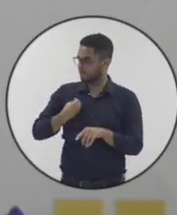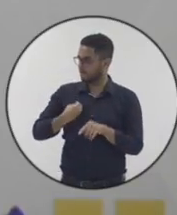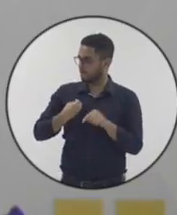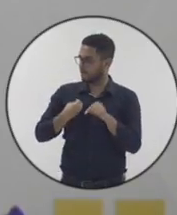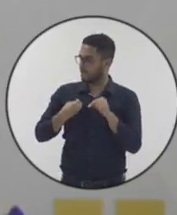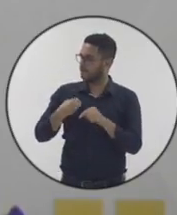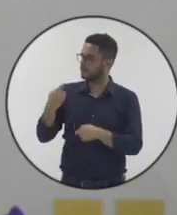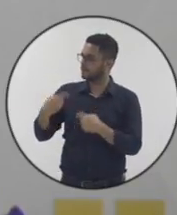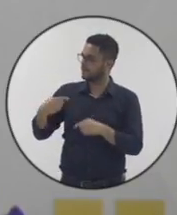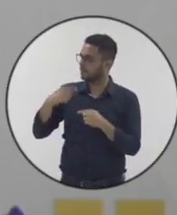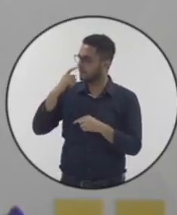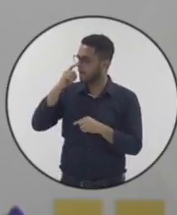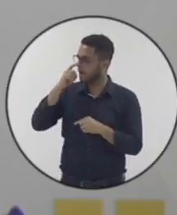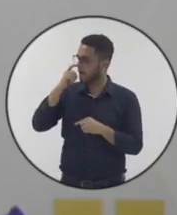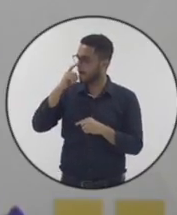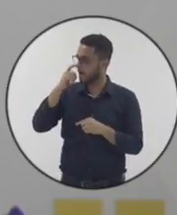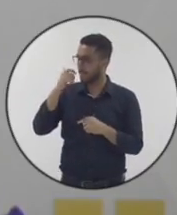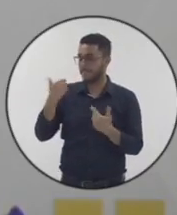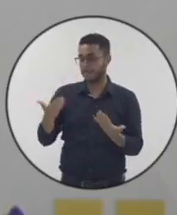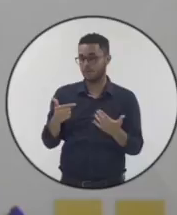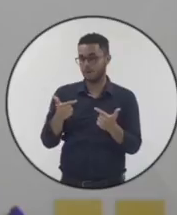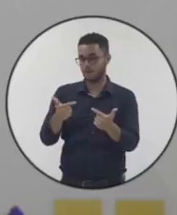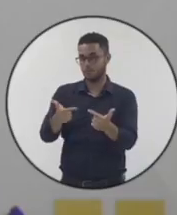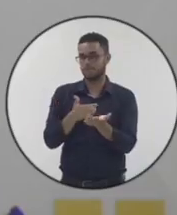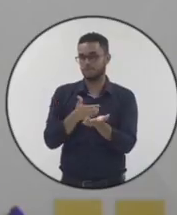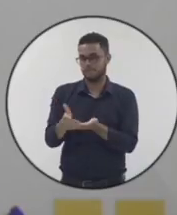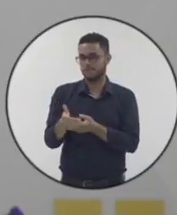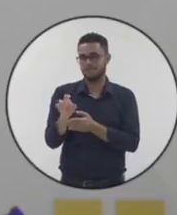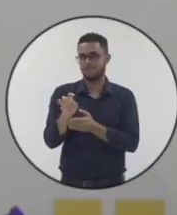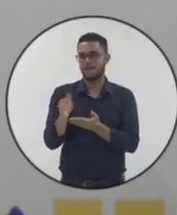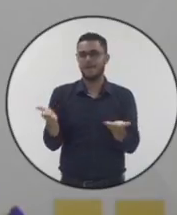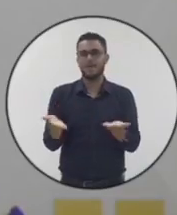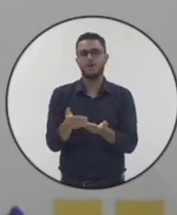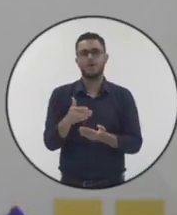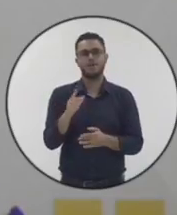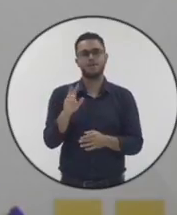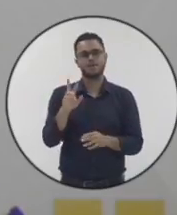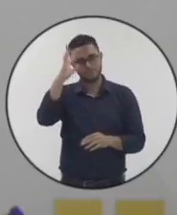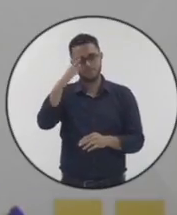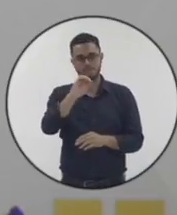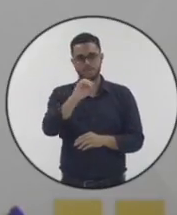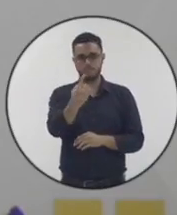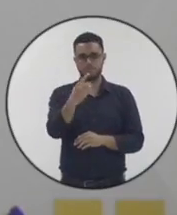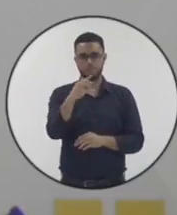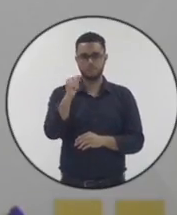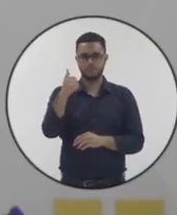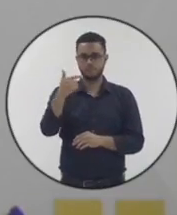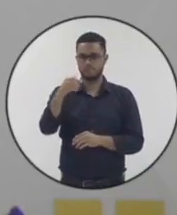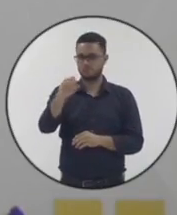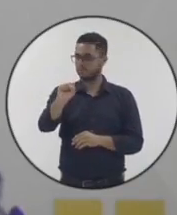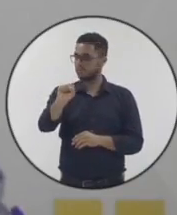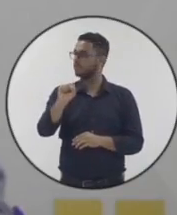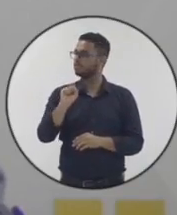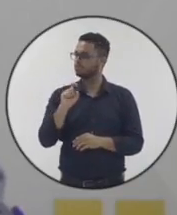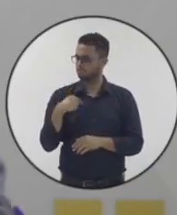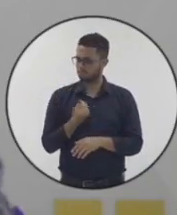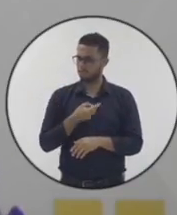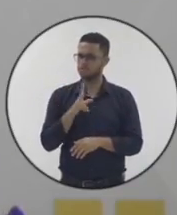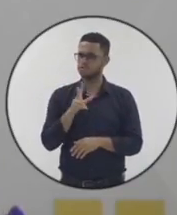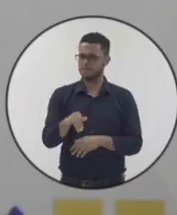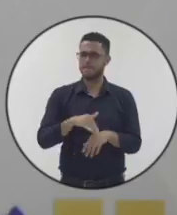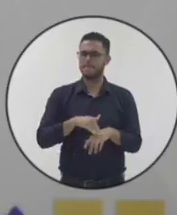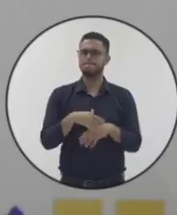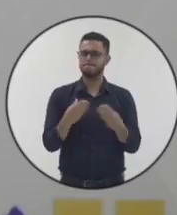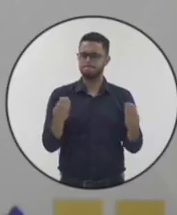debate e a luta, ela só está começando. Resolução 01/2018, ainda teremos muito orgulho